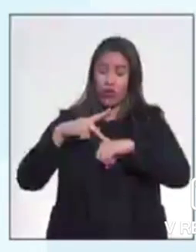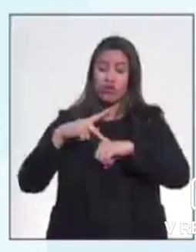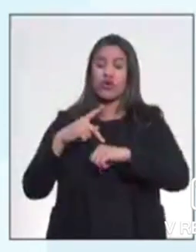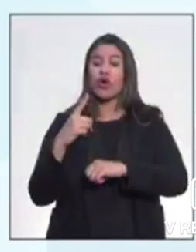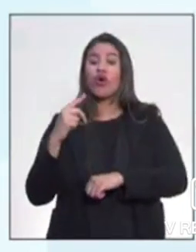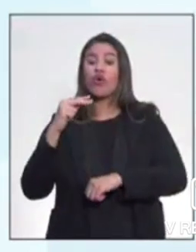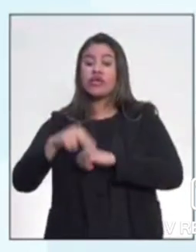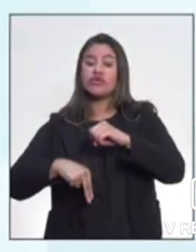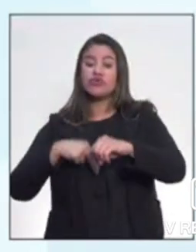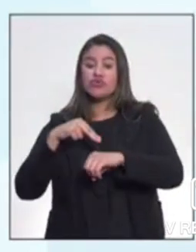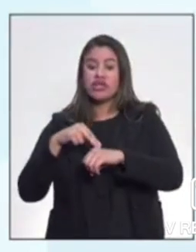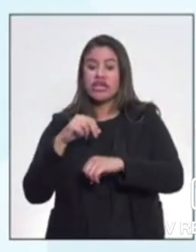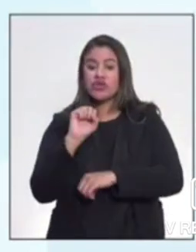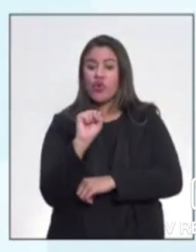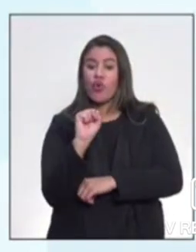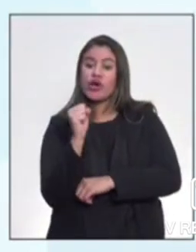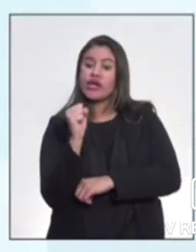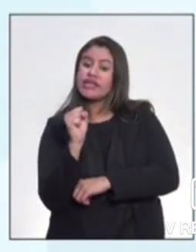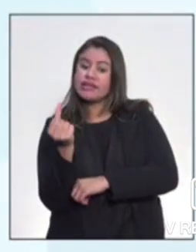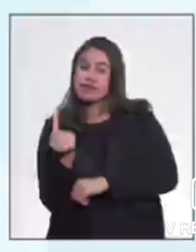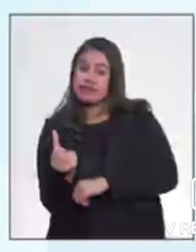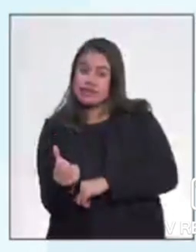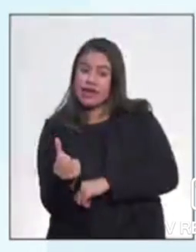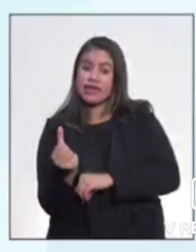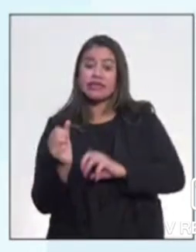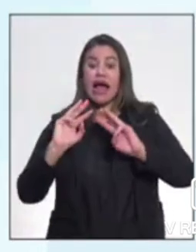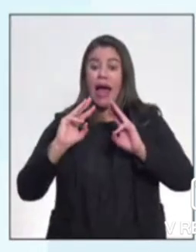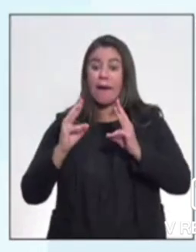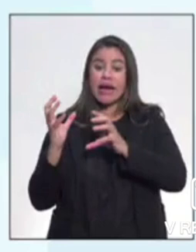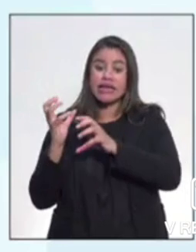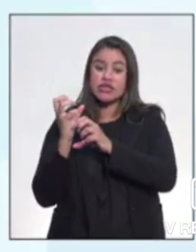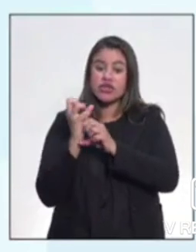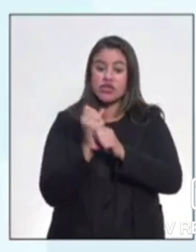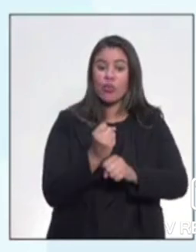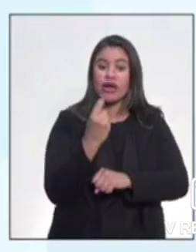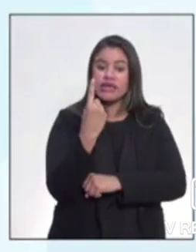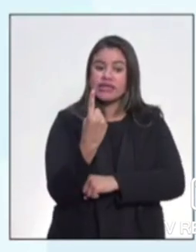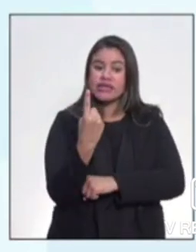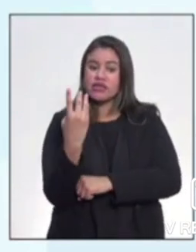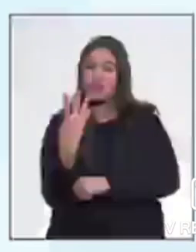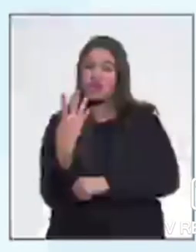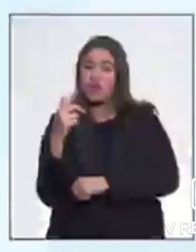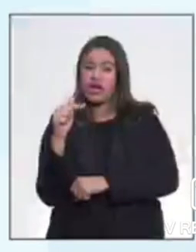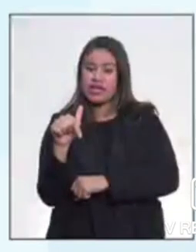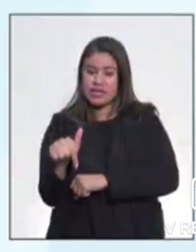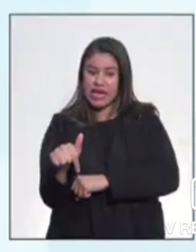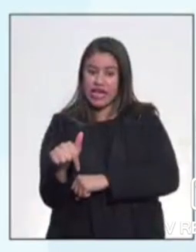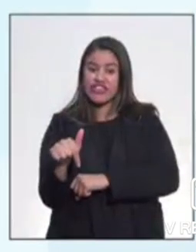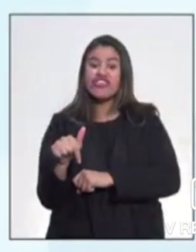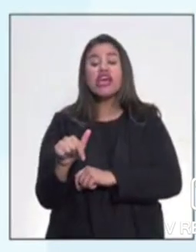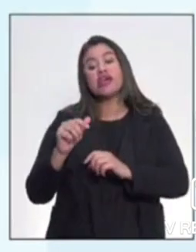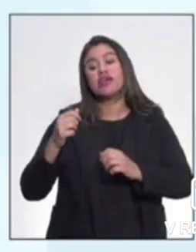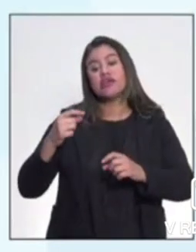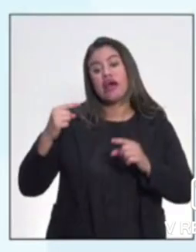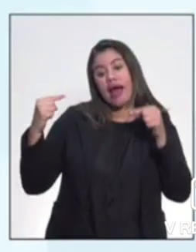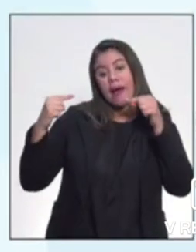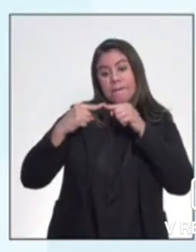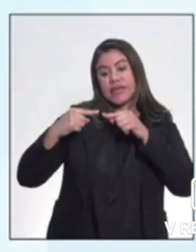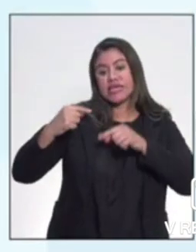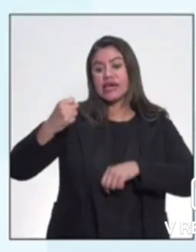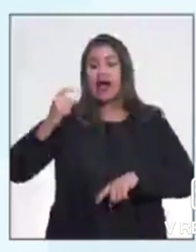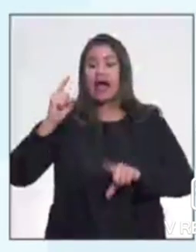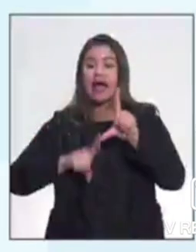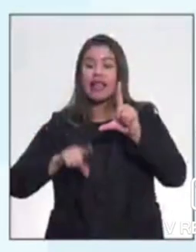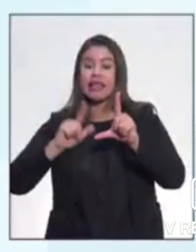dar 147. Então, a alternativa correta vai ser a alternativa A. Perfeito,